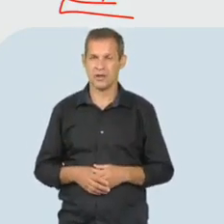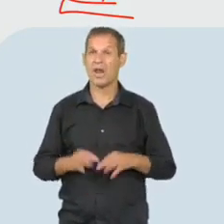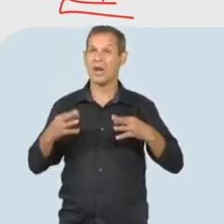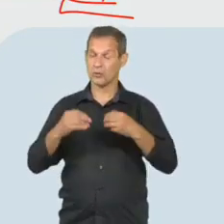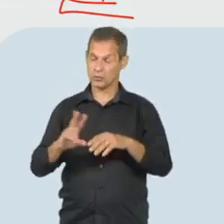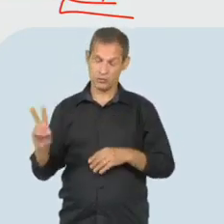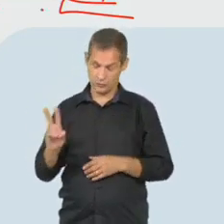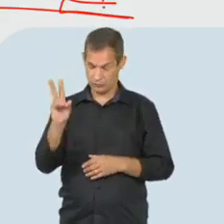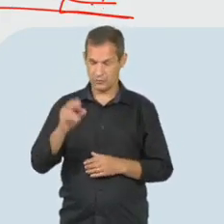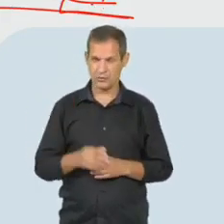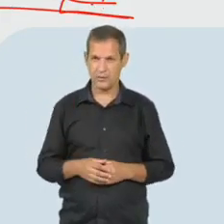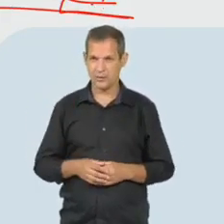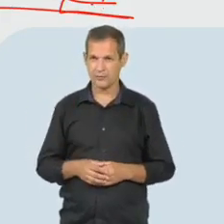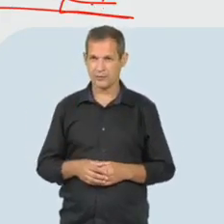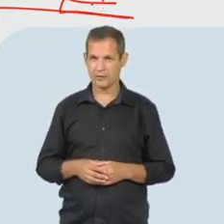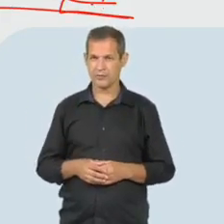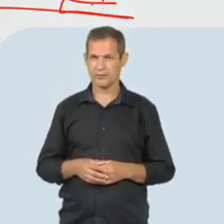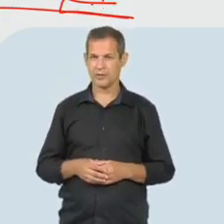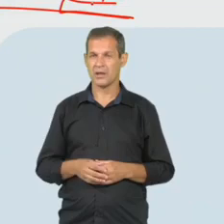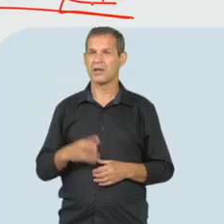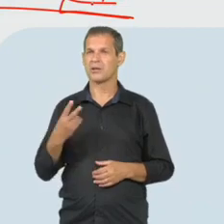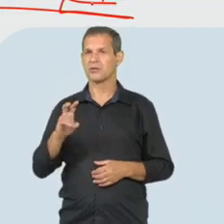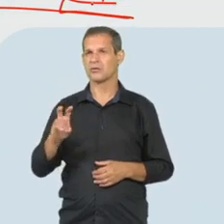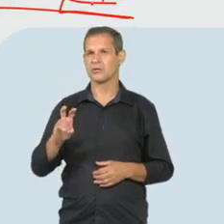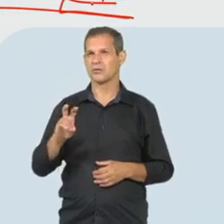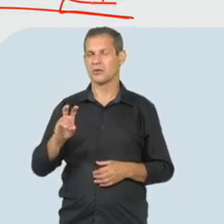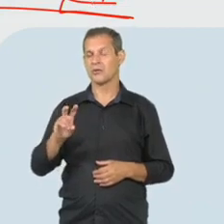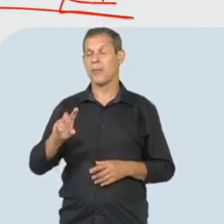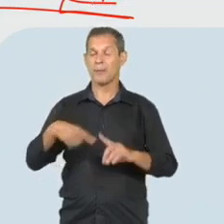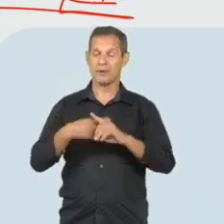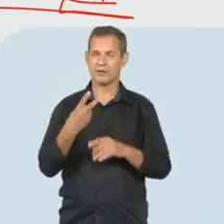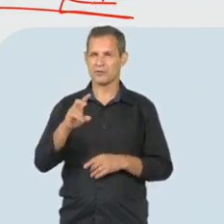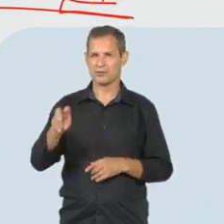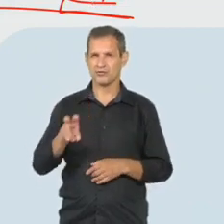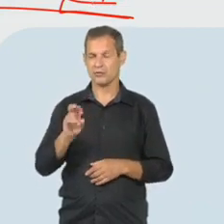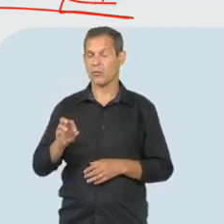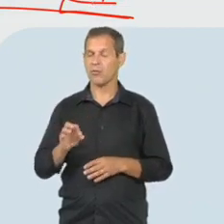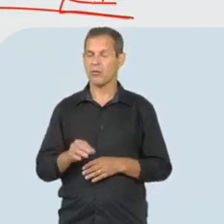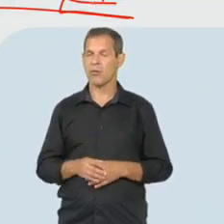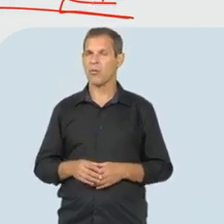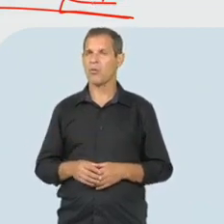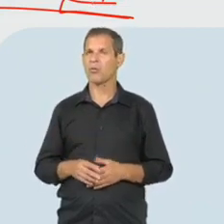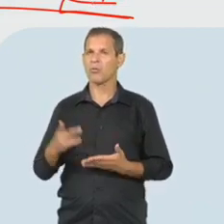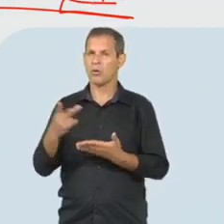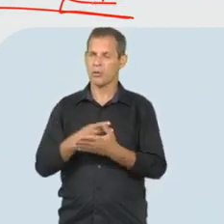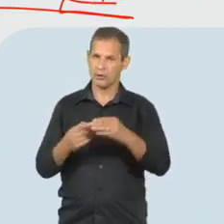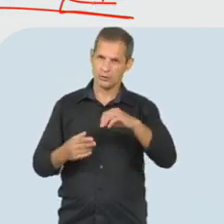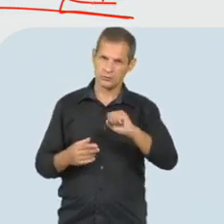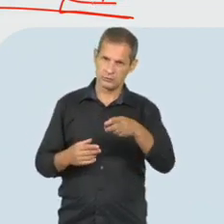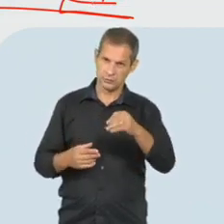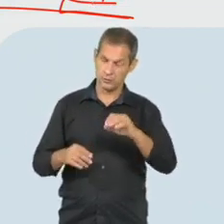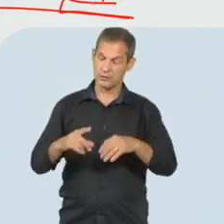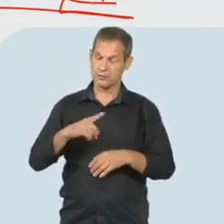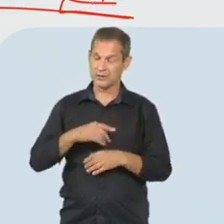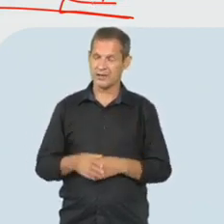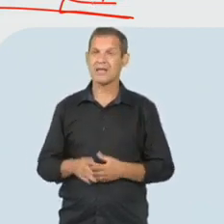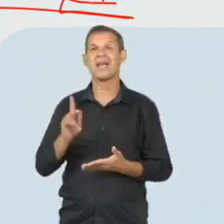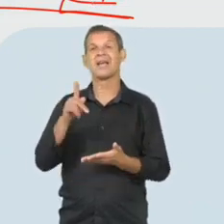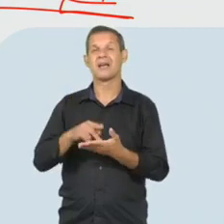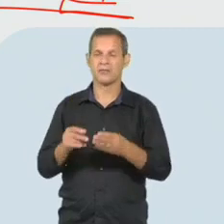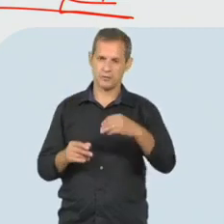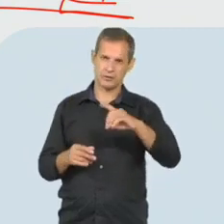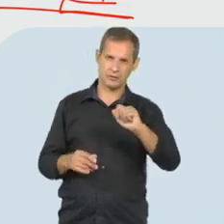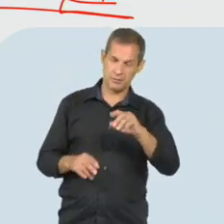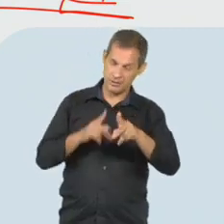esses valores aqui, o 9,5 mais 2,5 aqui. Qual é o erro máximo que cometemos ao estimar a verdadeira média